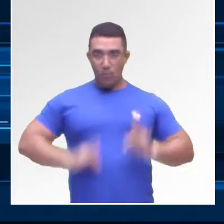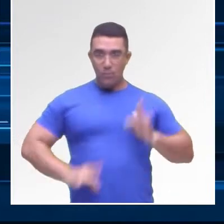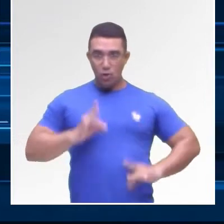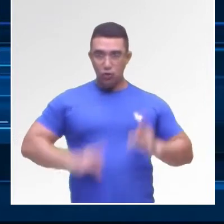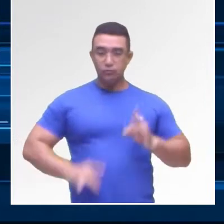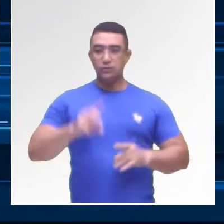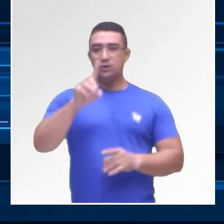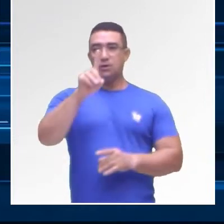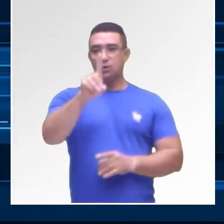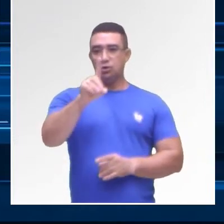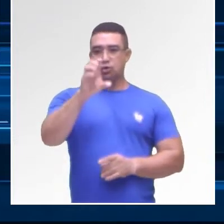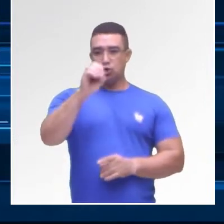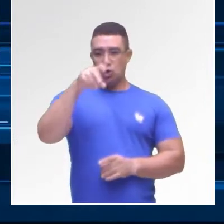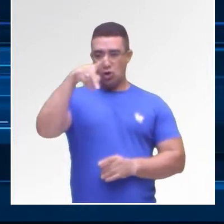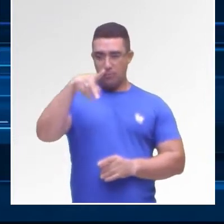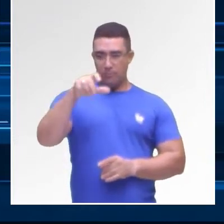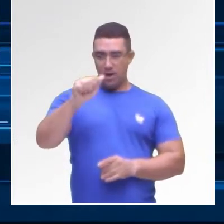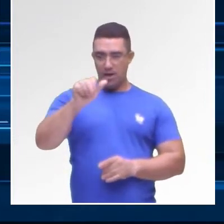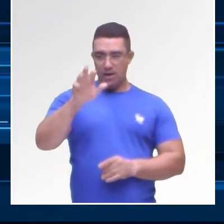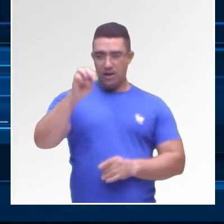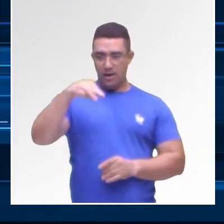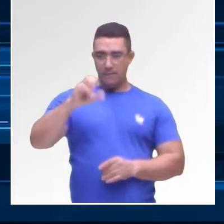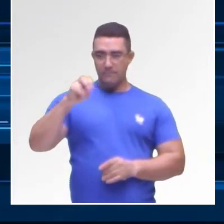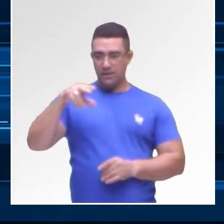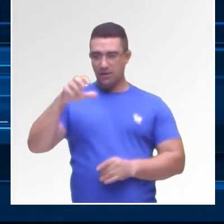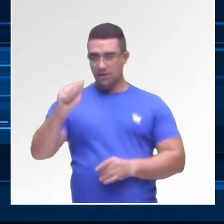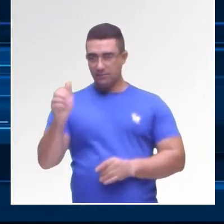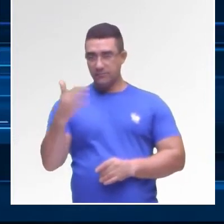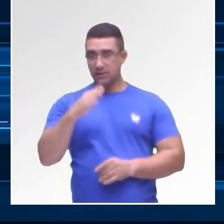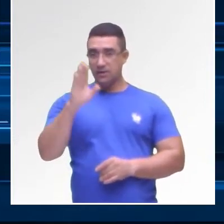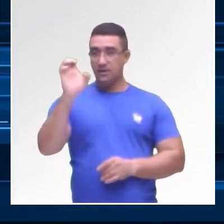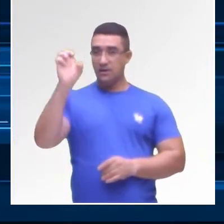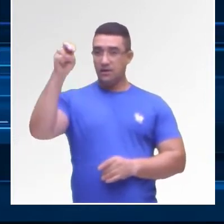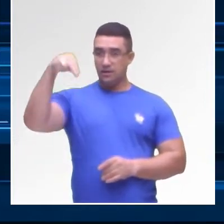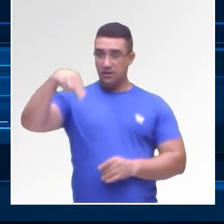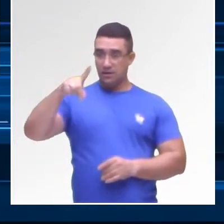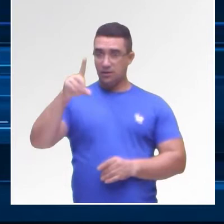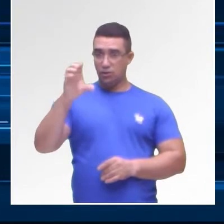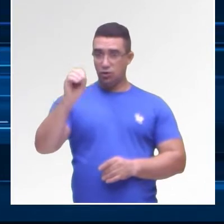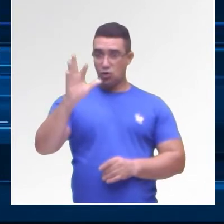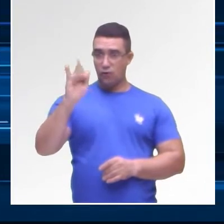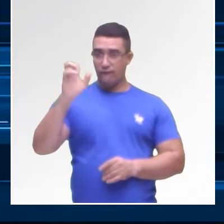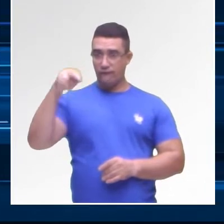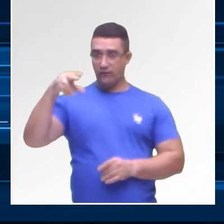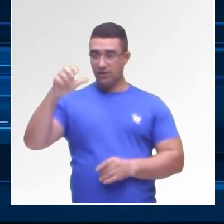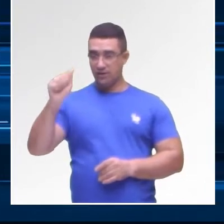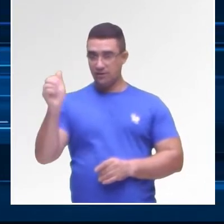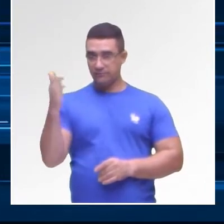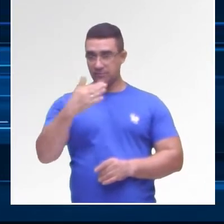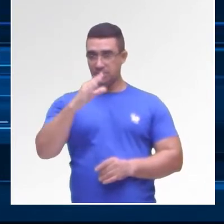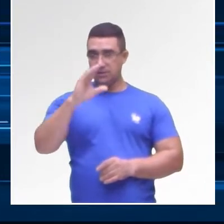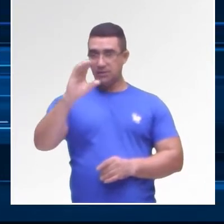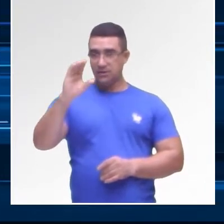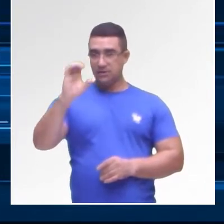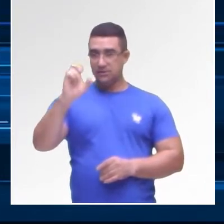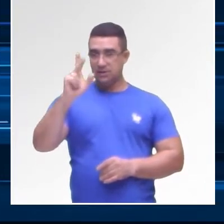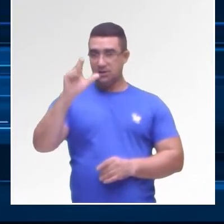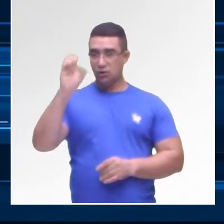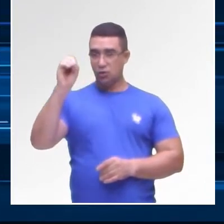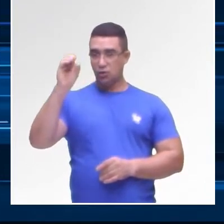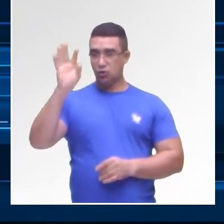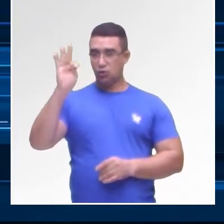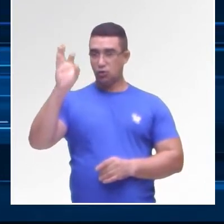dopamina, endorfina e a serotonina no nosso corpo. Também não é qualquer pessoa que pode